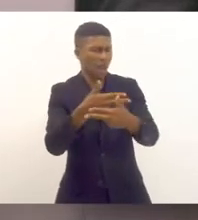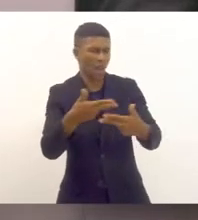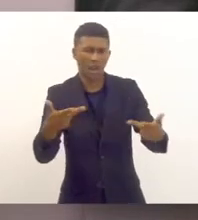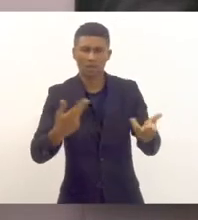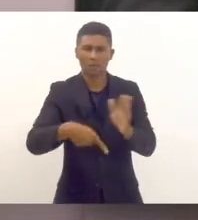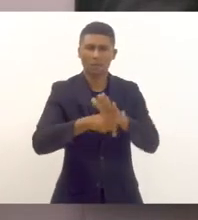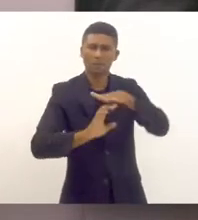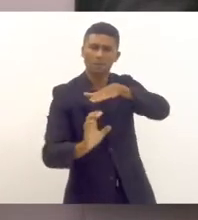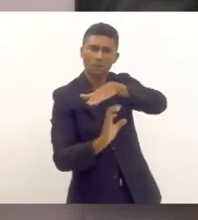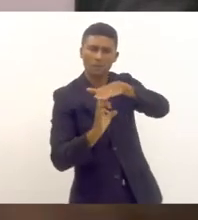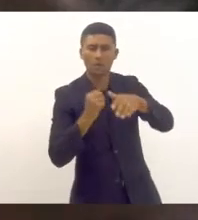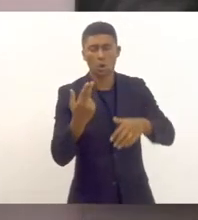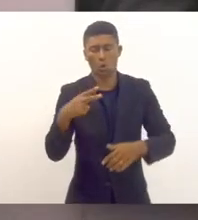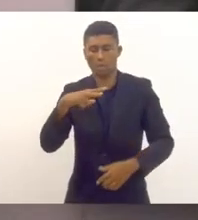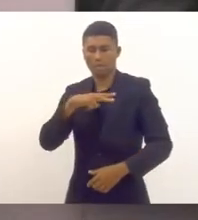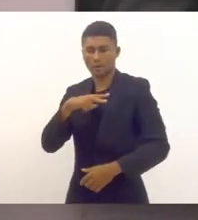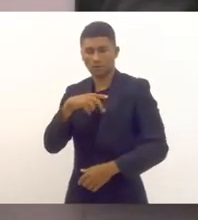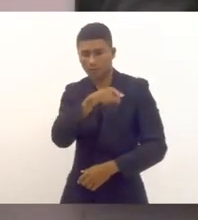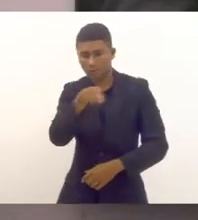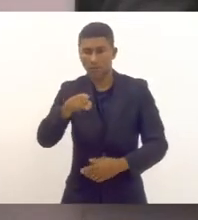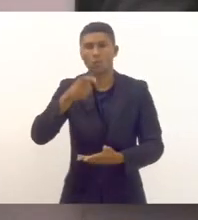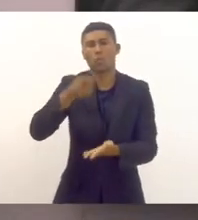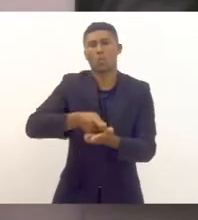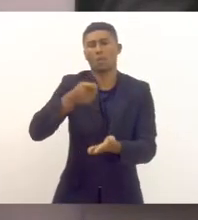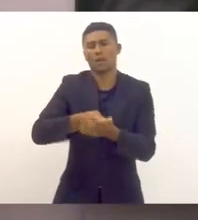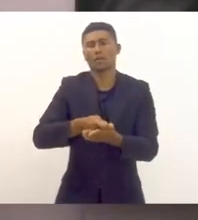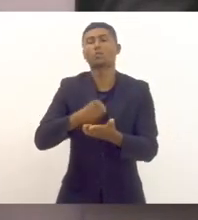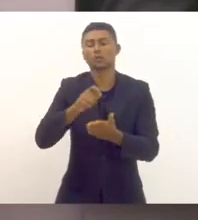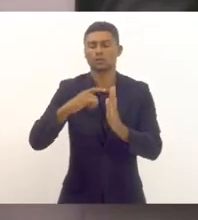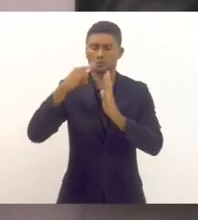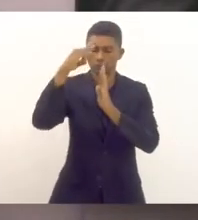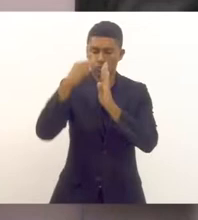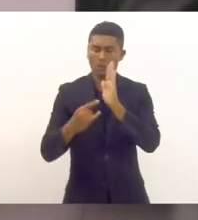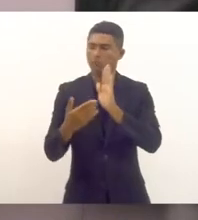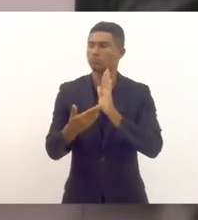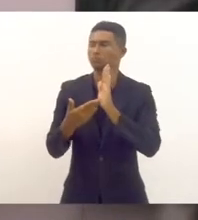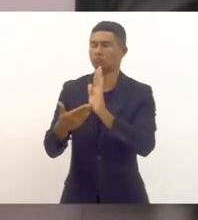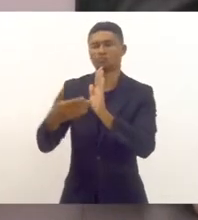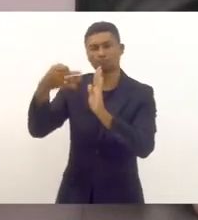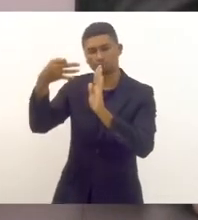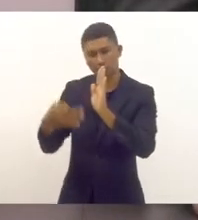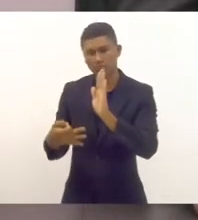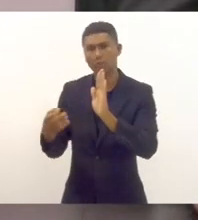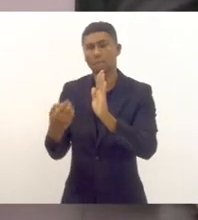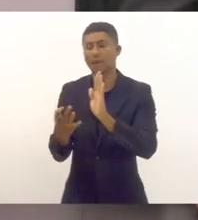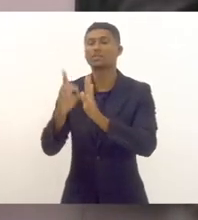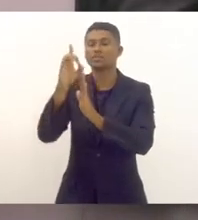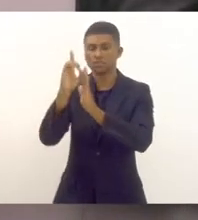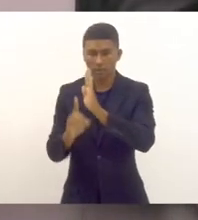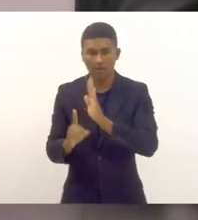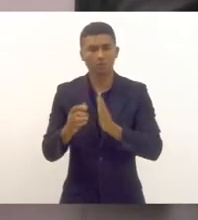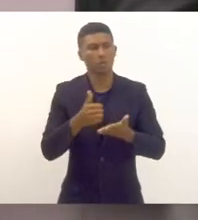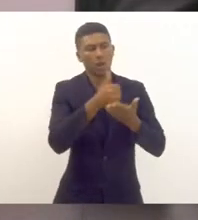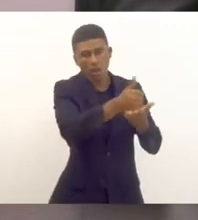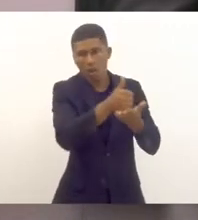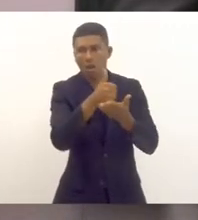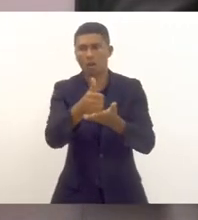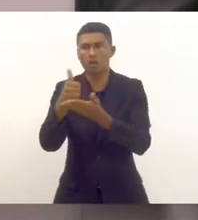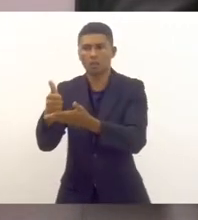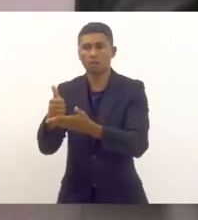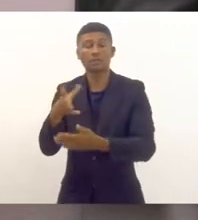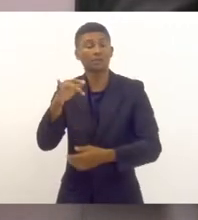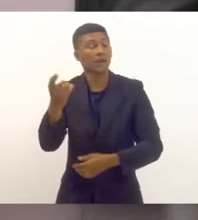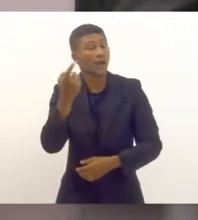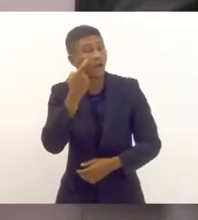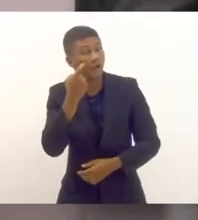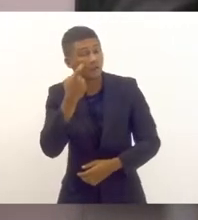são obrigados a fazer registro para poderem ter o direito a transportar carga no Brasil. Por senhor ver a evasão de frota que